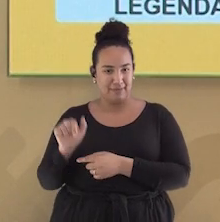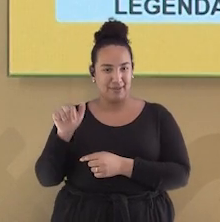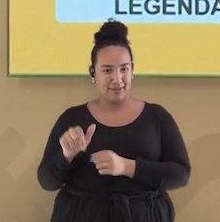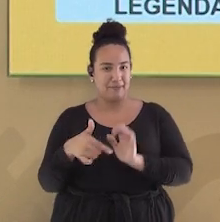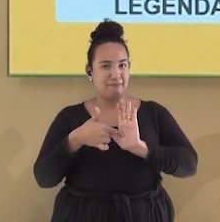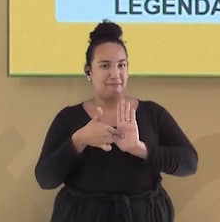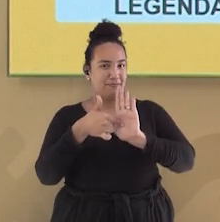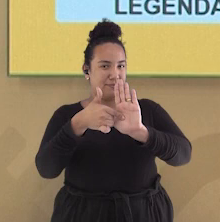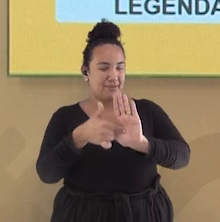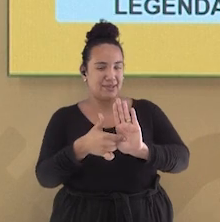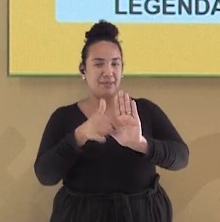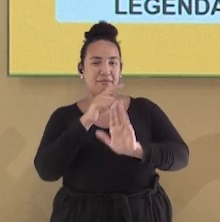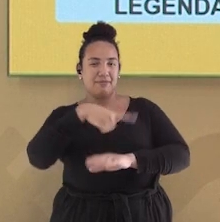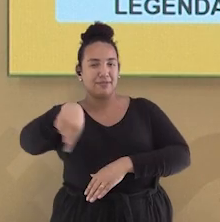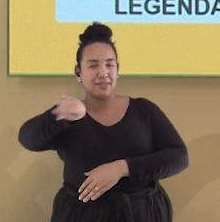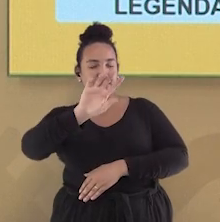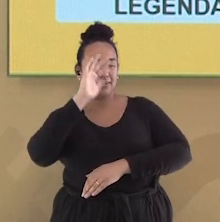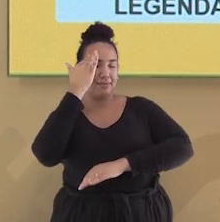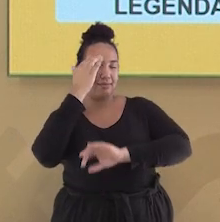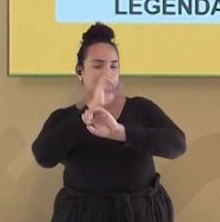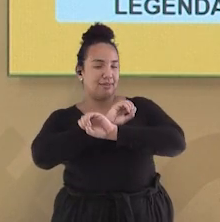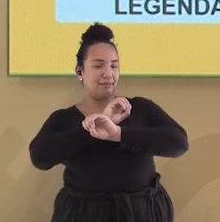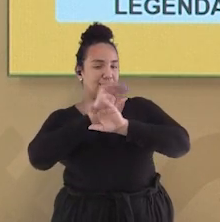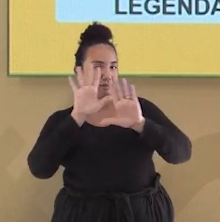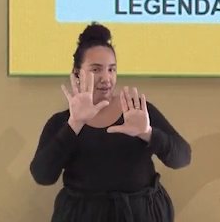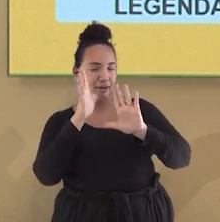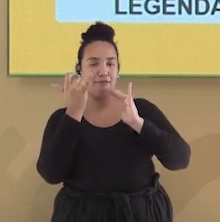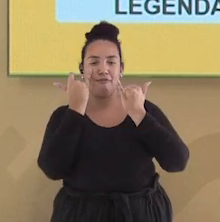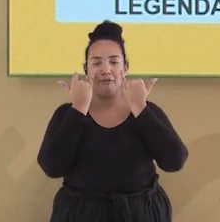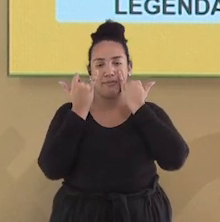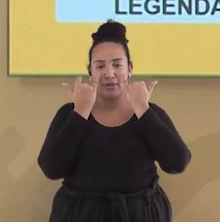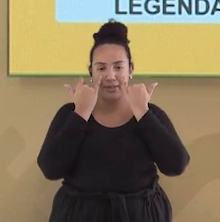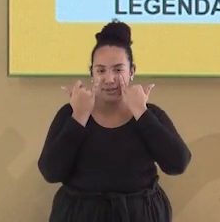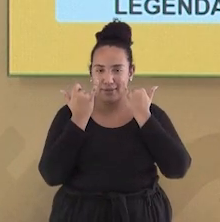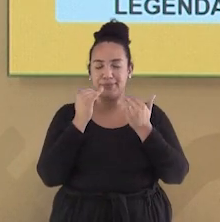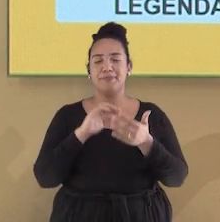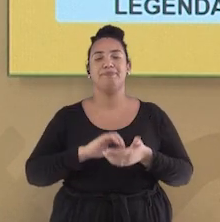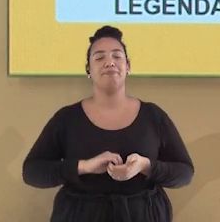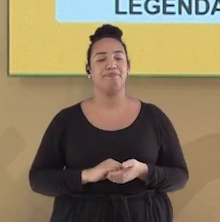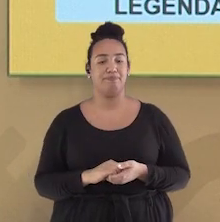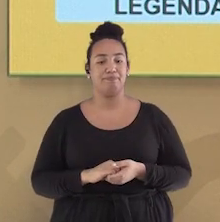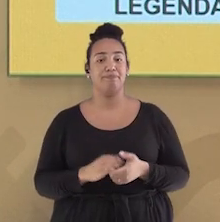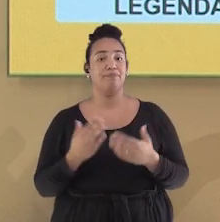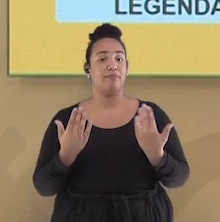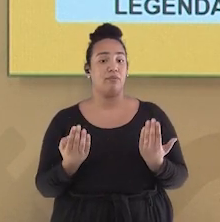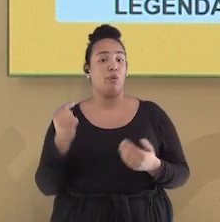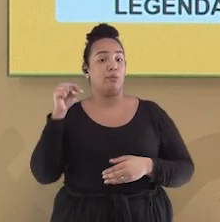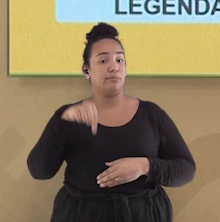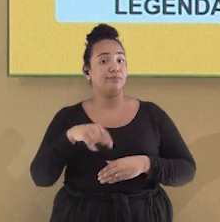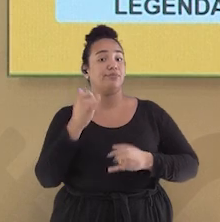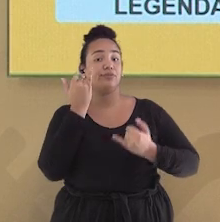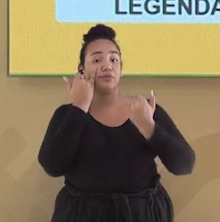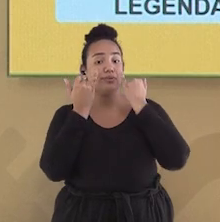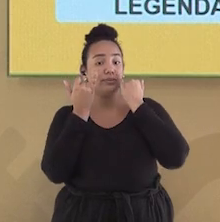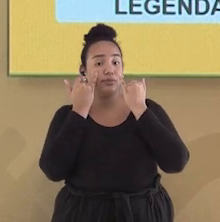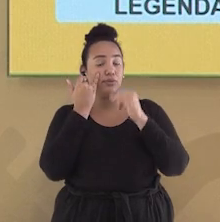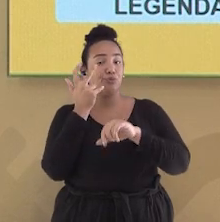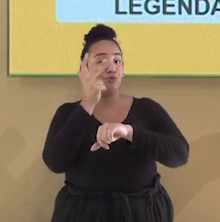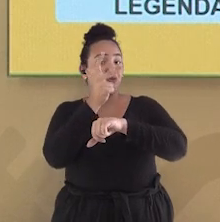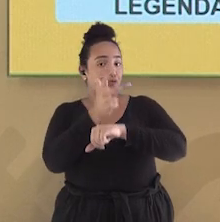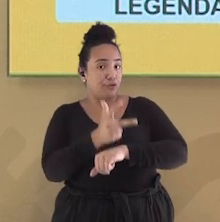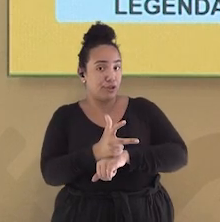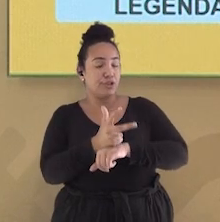dos mapas do slide anterior para entendermos melhor algumas informações, incluindo a escala.